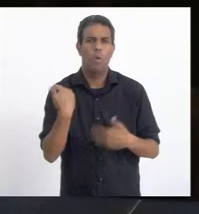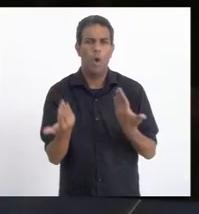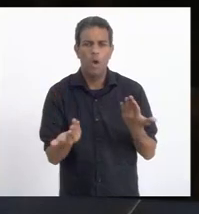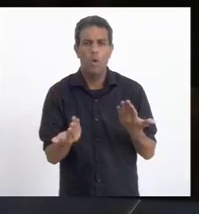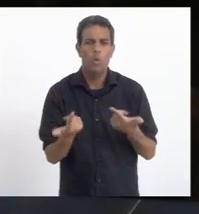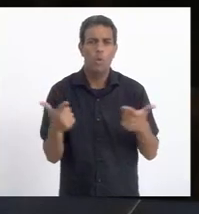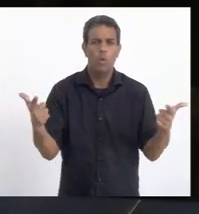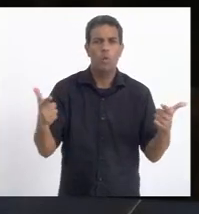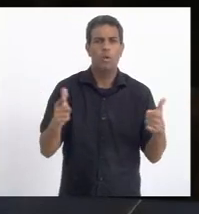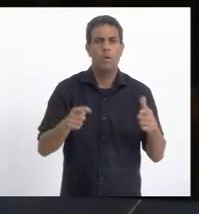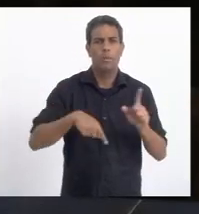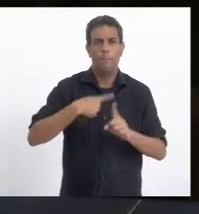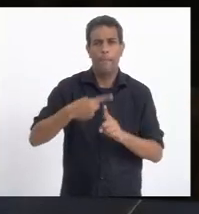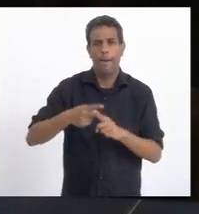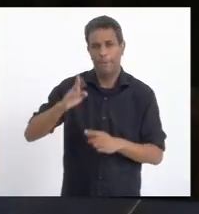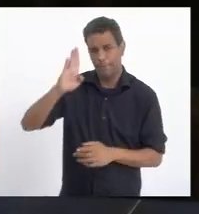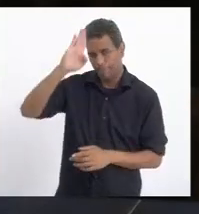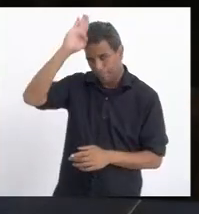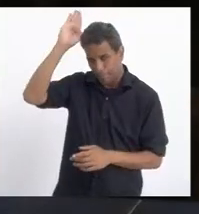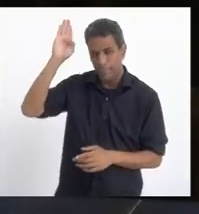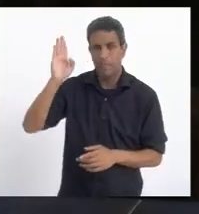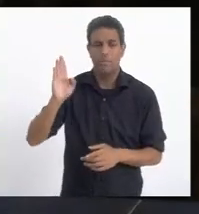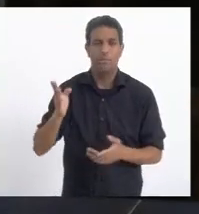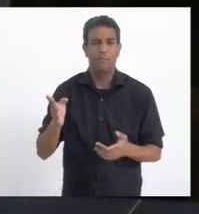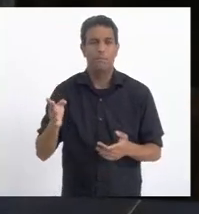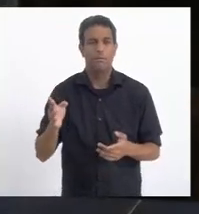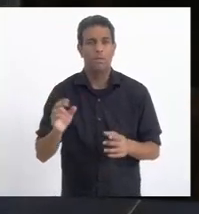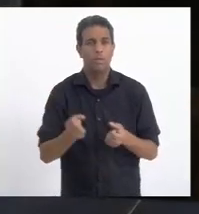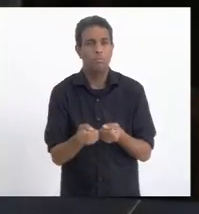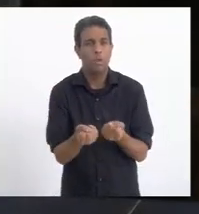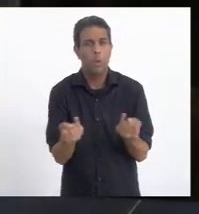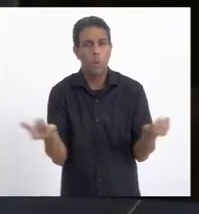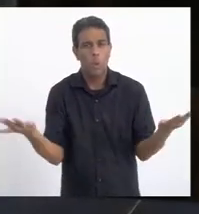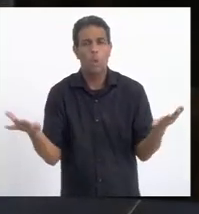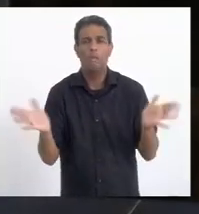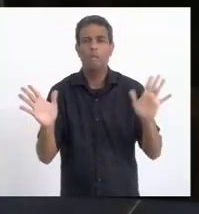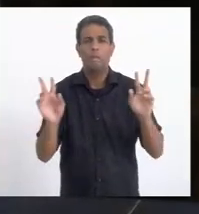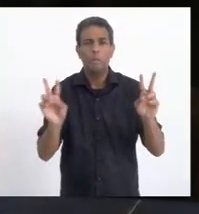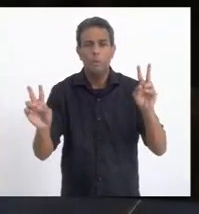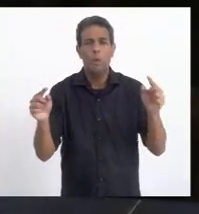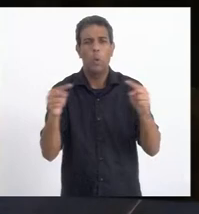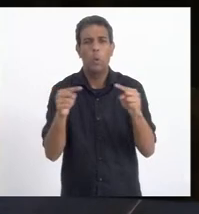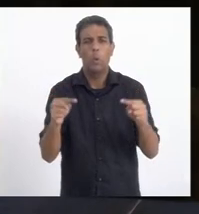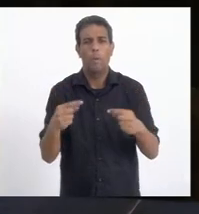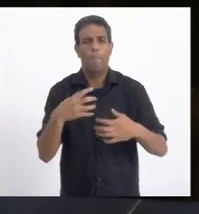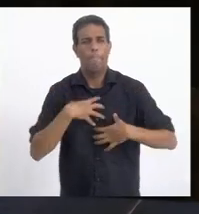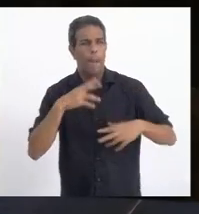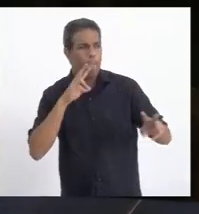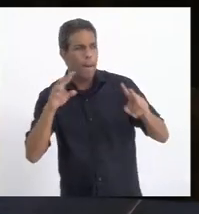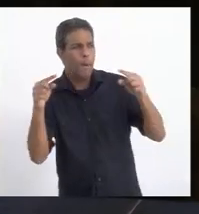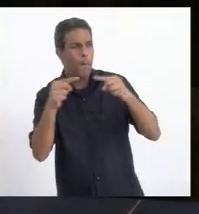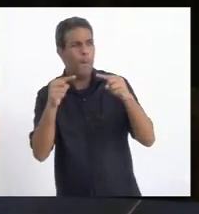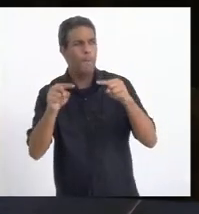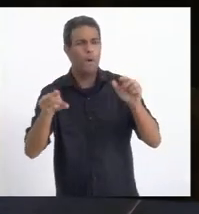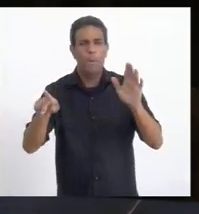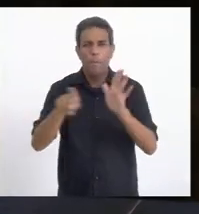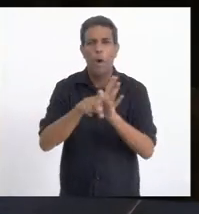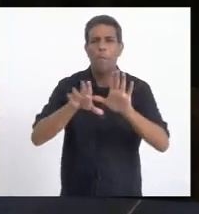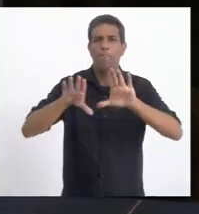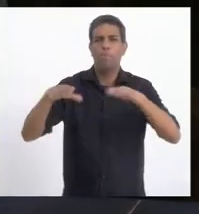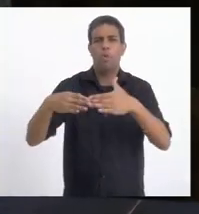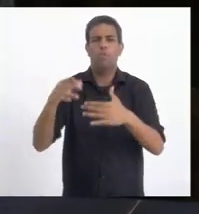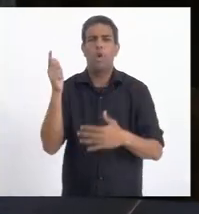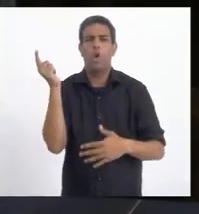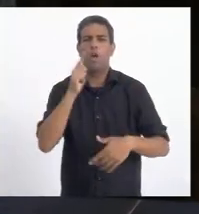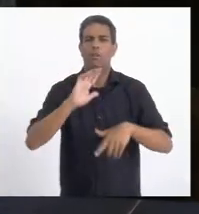sem contar o corpo de bombeiros e polícia civil é um nossos números e acho que por si só justifica o diferencial do Governo do Estado